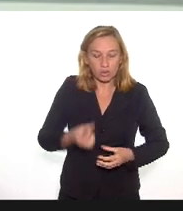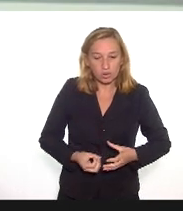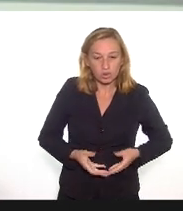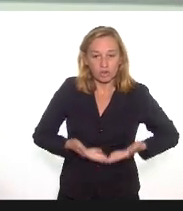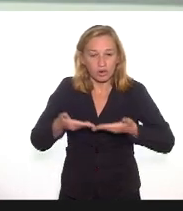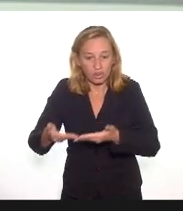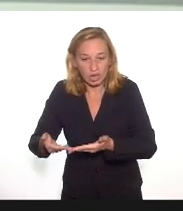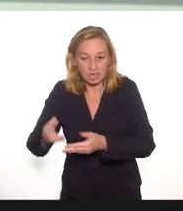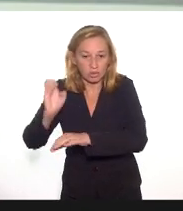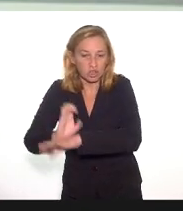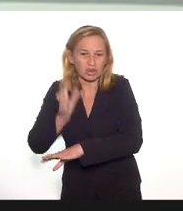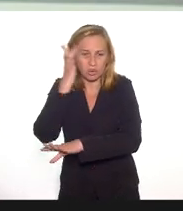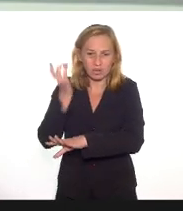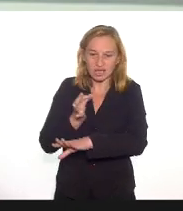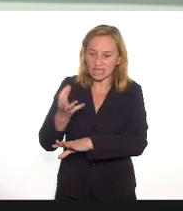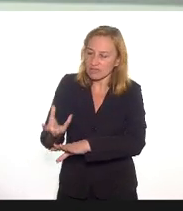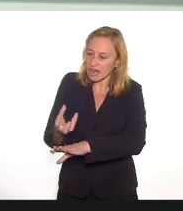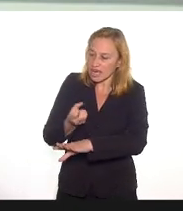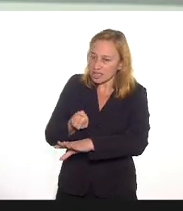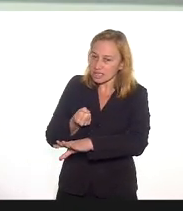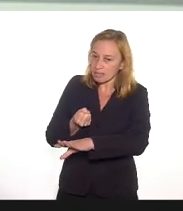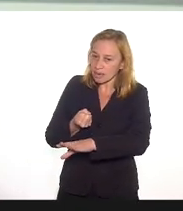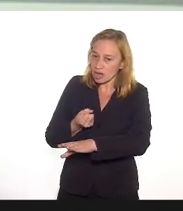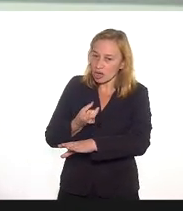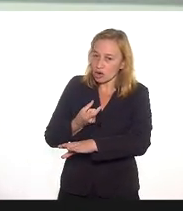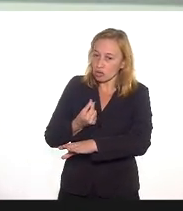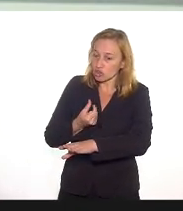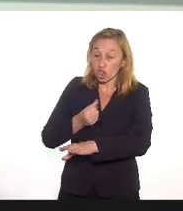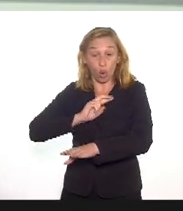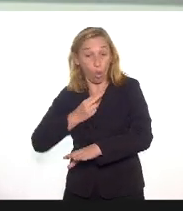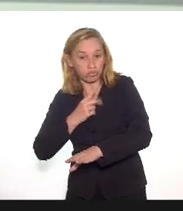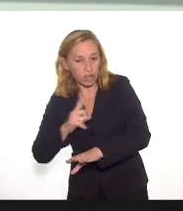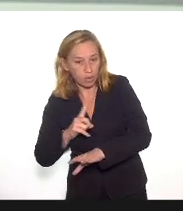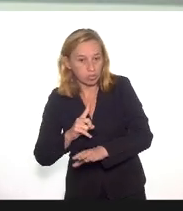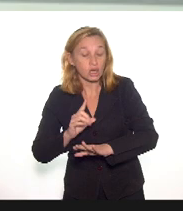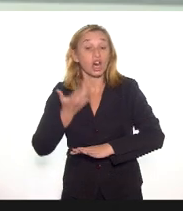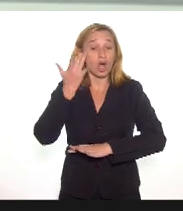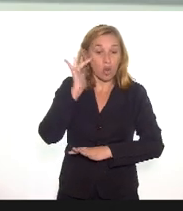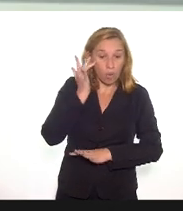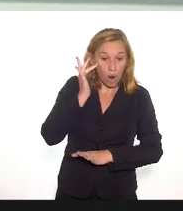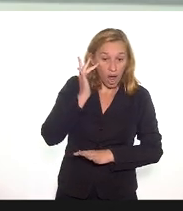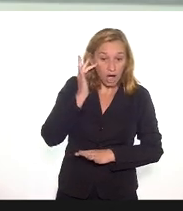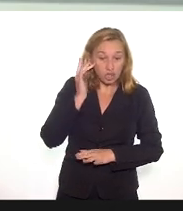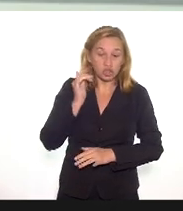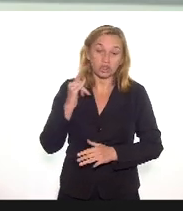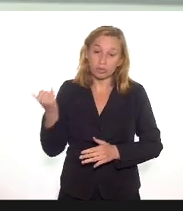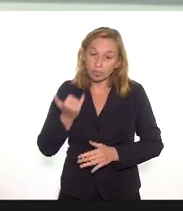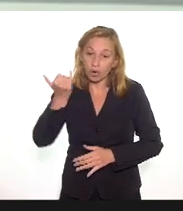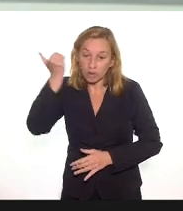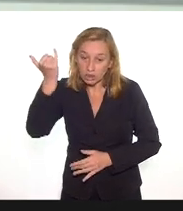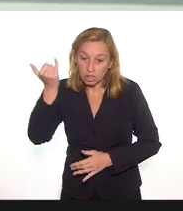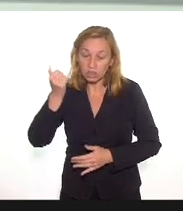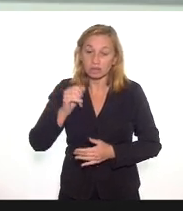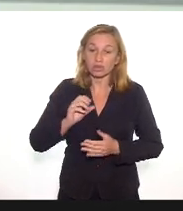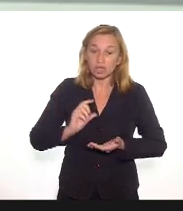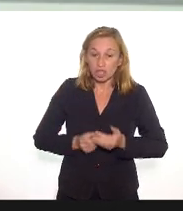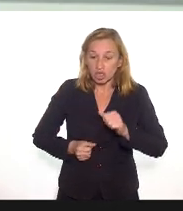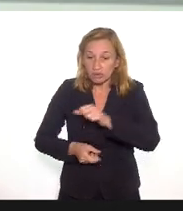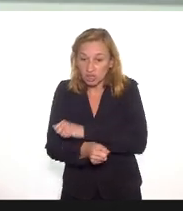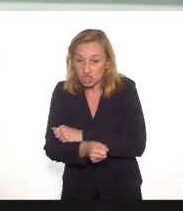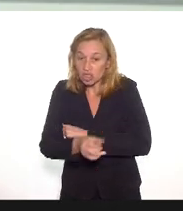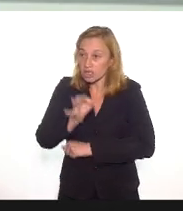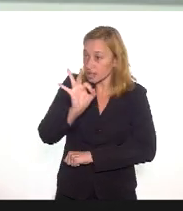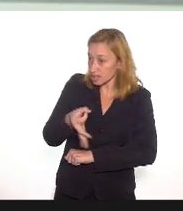Estado, a gente nunca sabe se vai receber. Então, de alguma maneira, eu acho que esse fundo garantidor poderia ser para investir, claro,